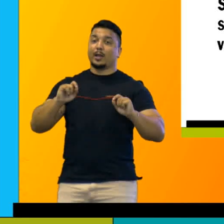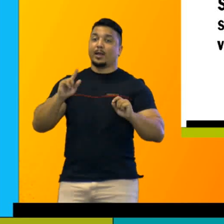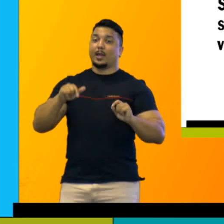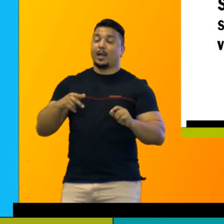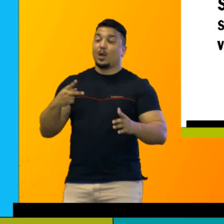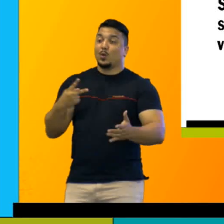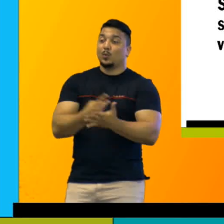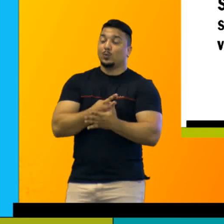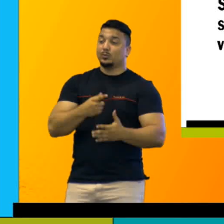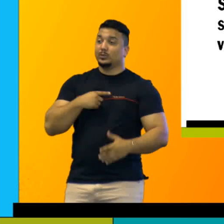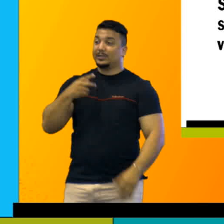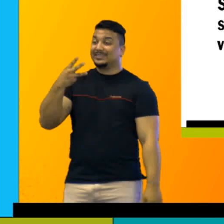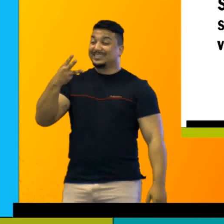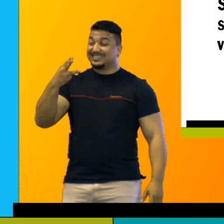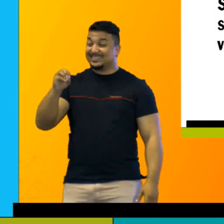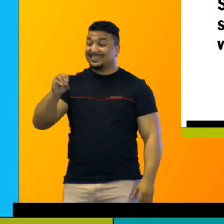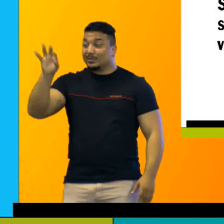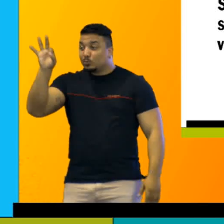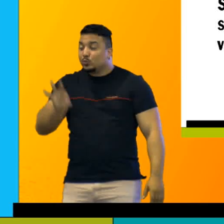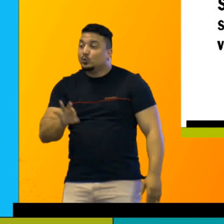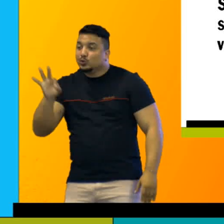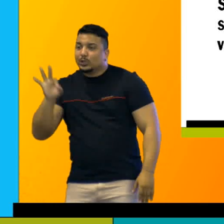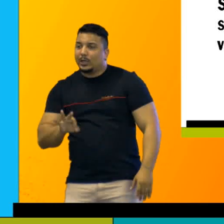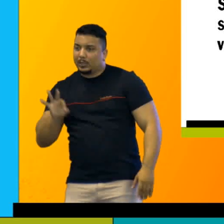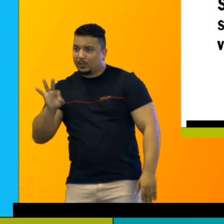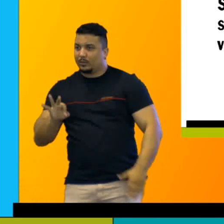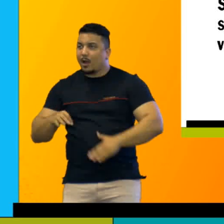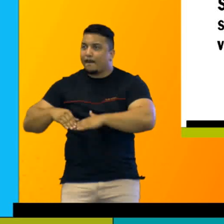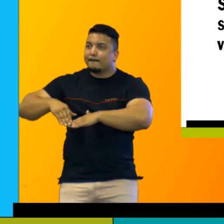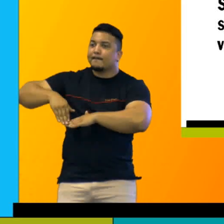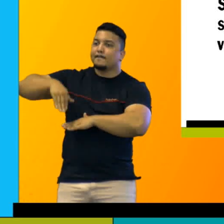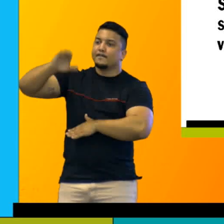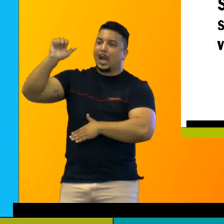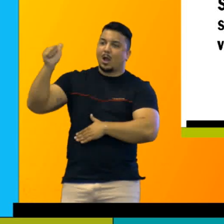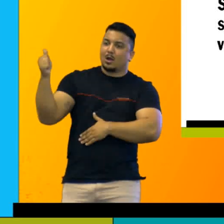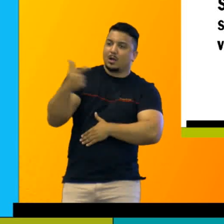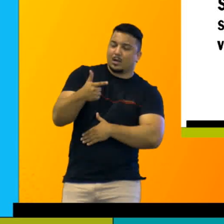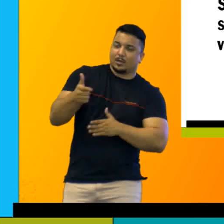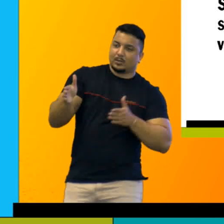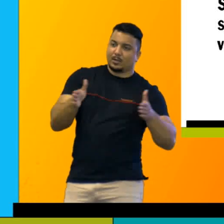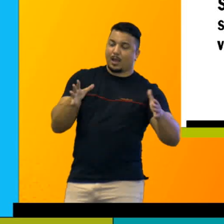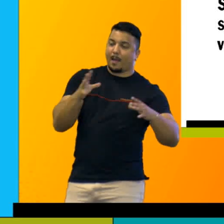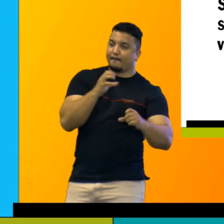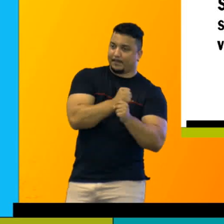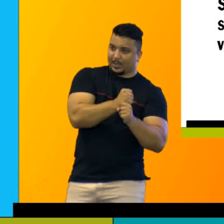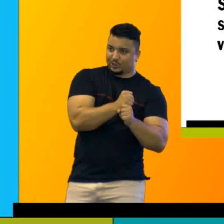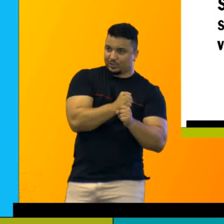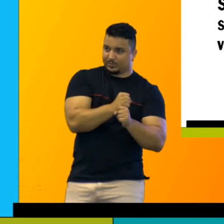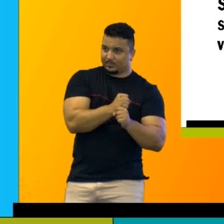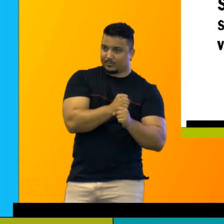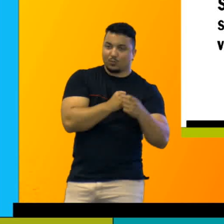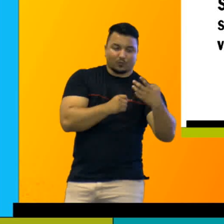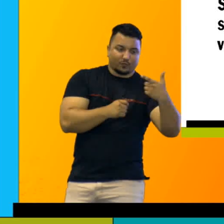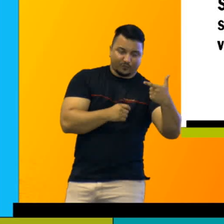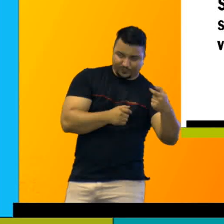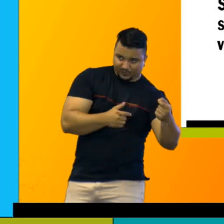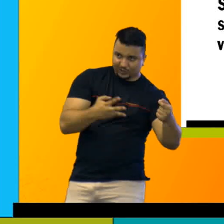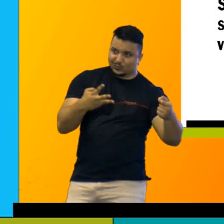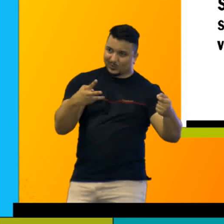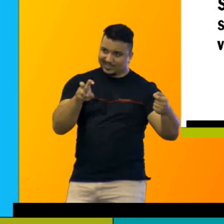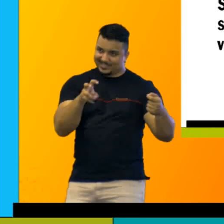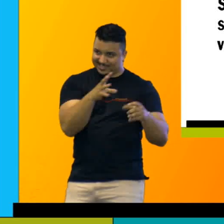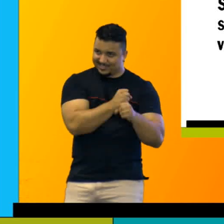tenha sido 30% maior que a média dos